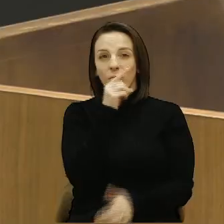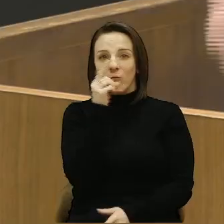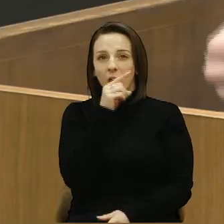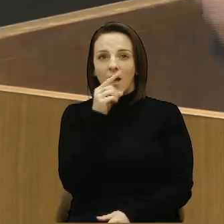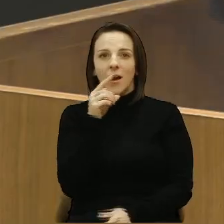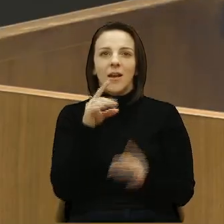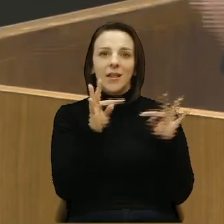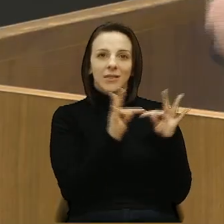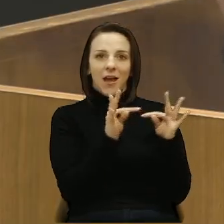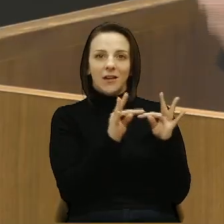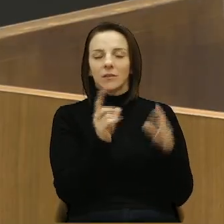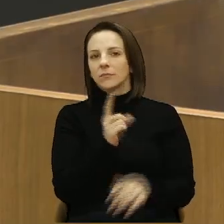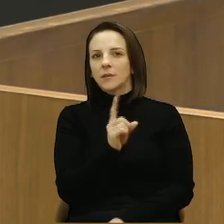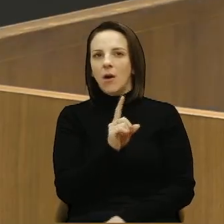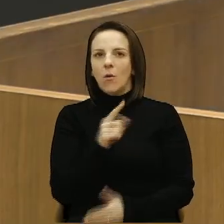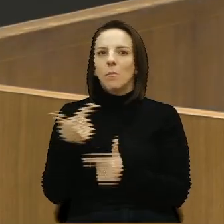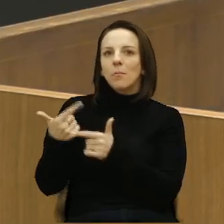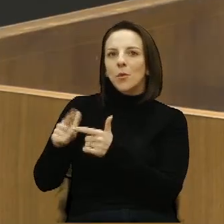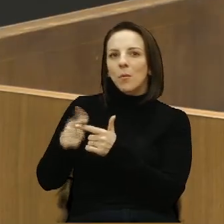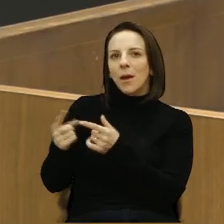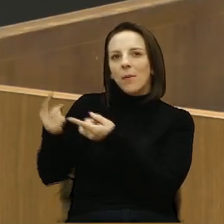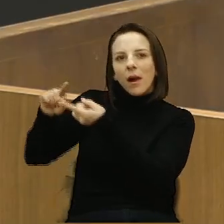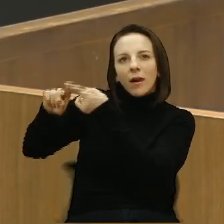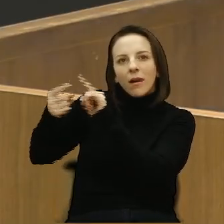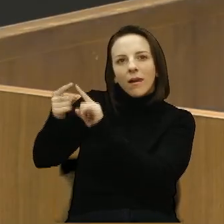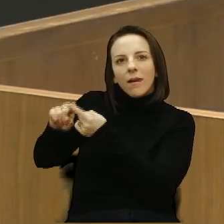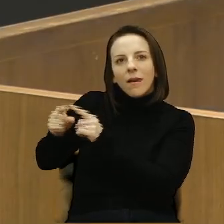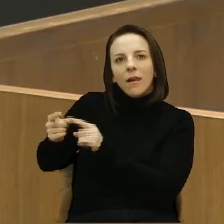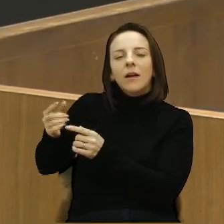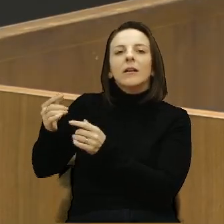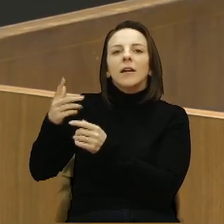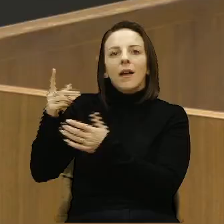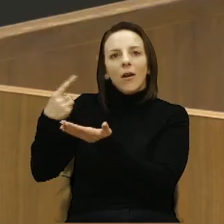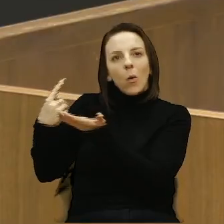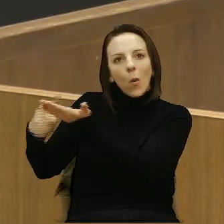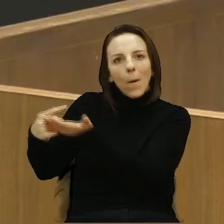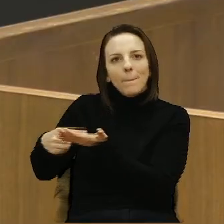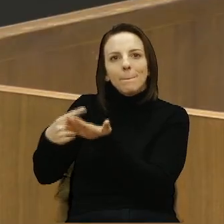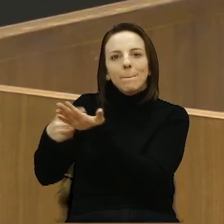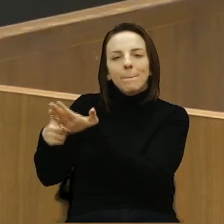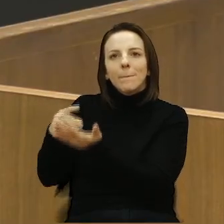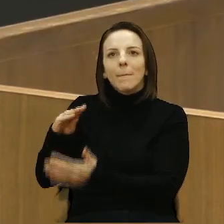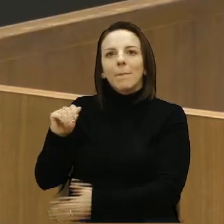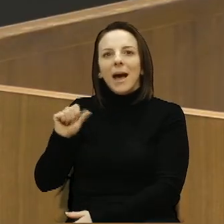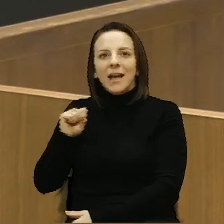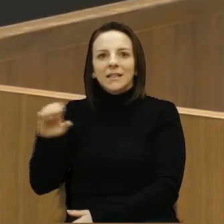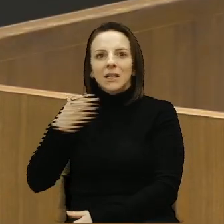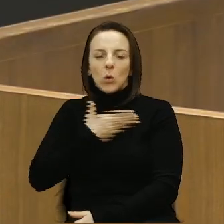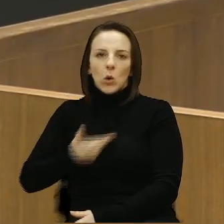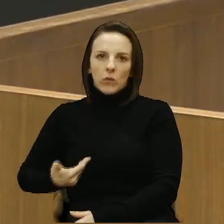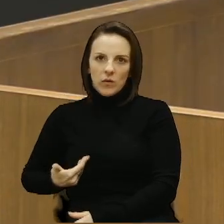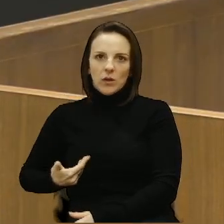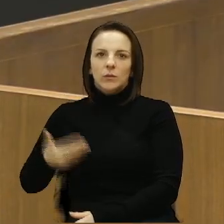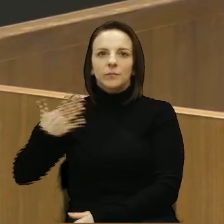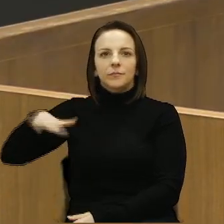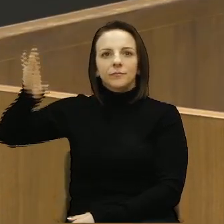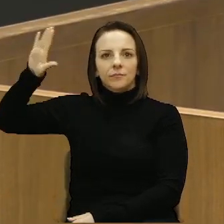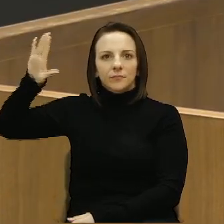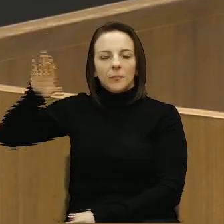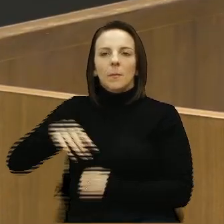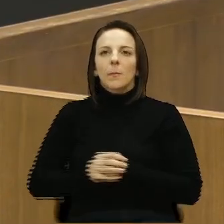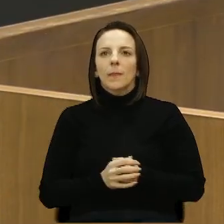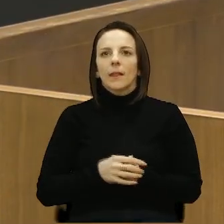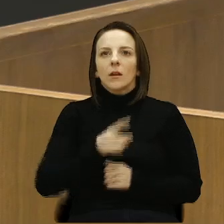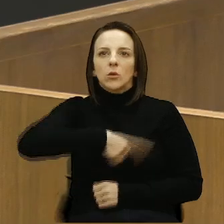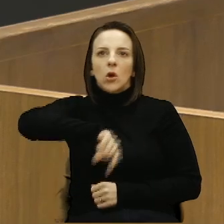um problema de articulação da base do governo, e nós precisamos dizer que nós queremos